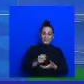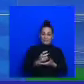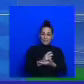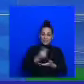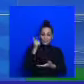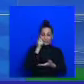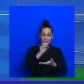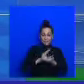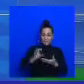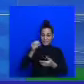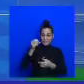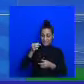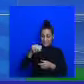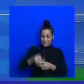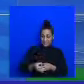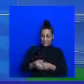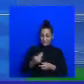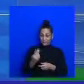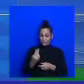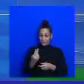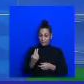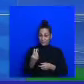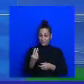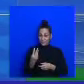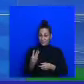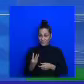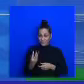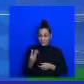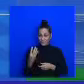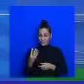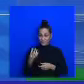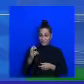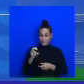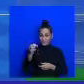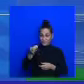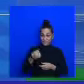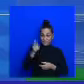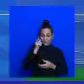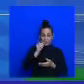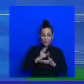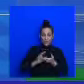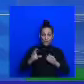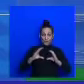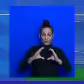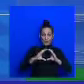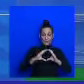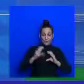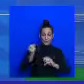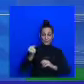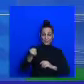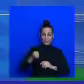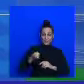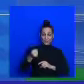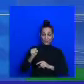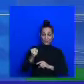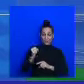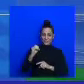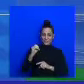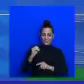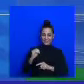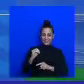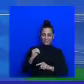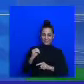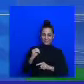na quina você ganha acertando dois três quatro ou cinco números bola branca número 80 Branca